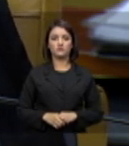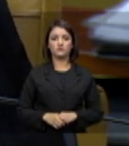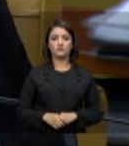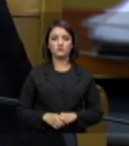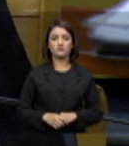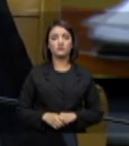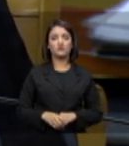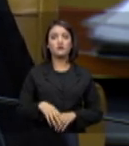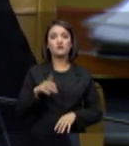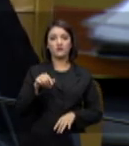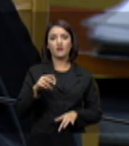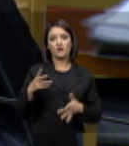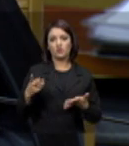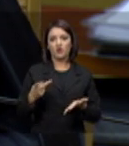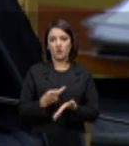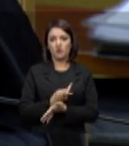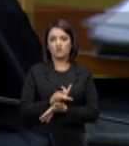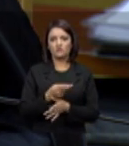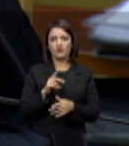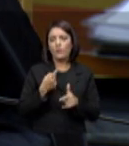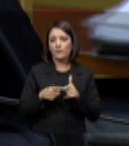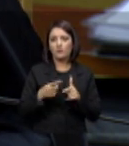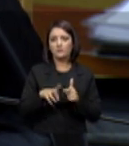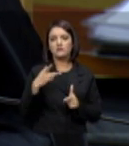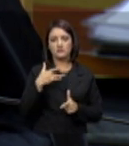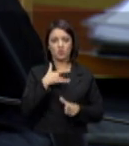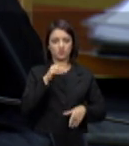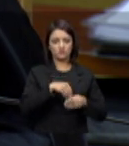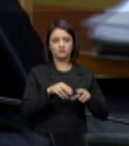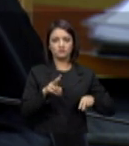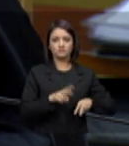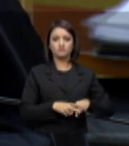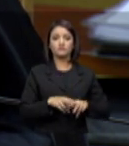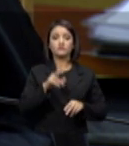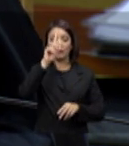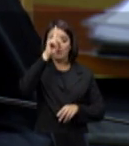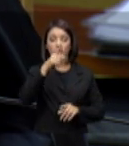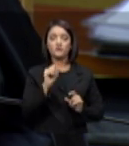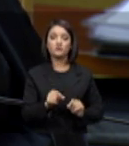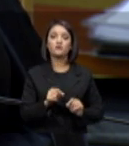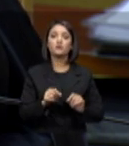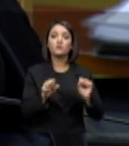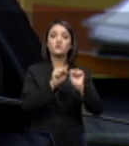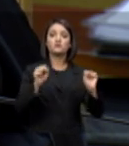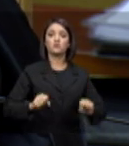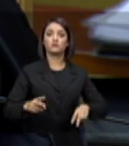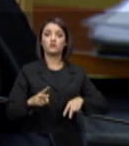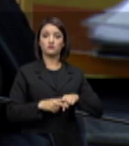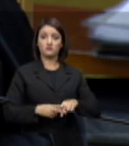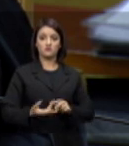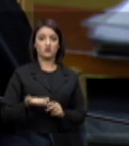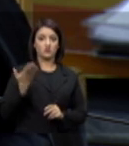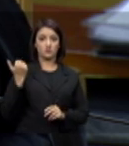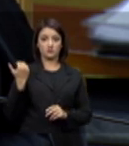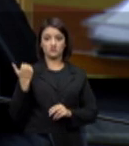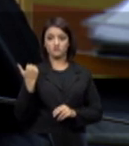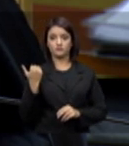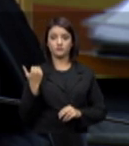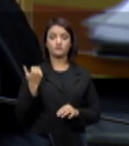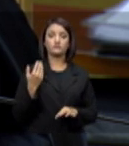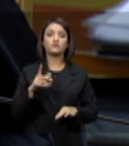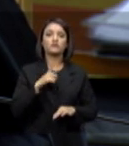estado sanitário na das prisões que o sistema penitenciário da califórnia com tava naquele momento